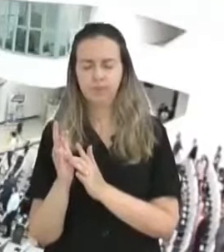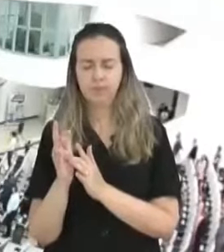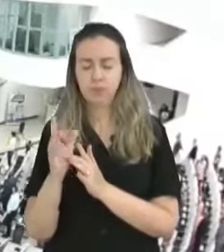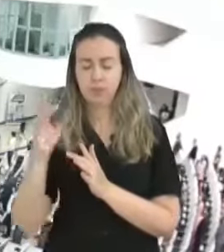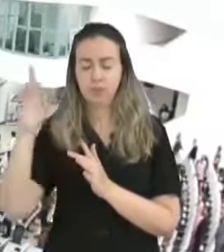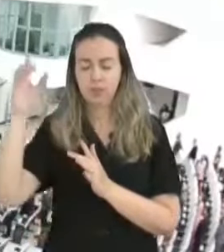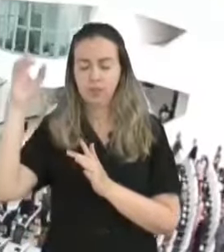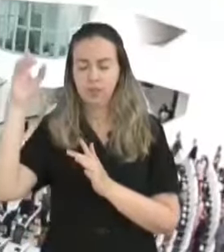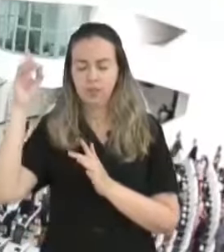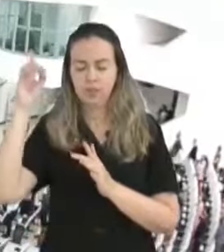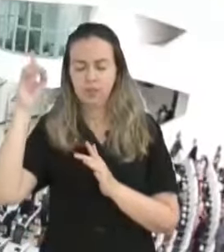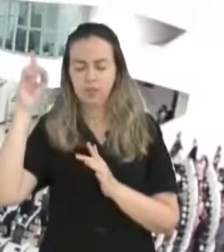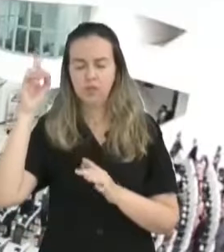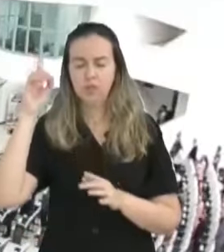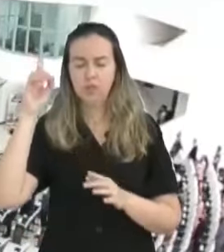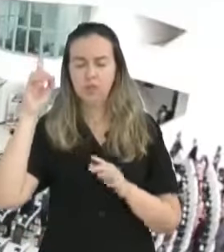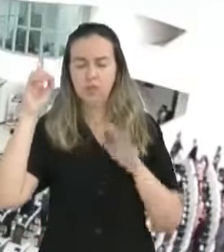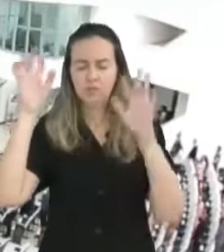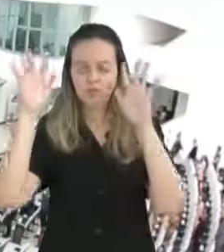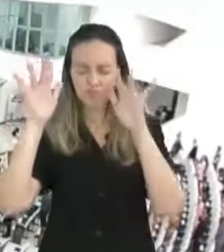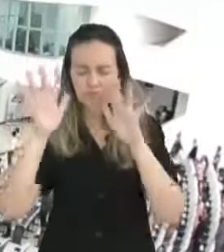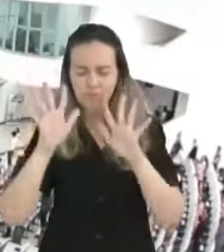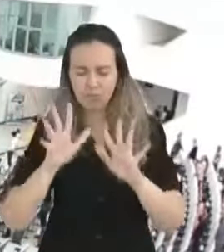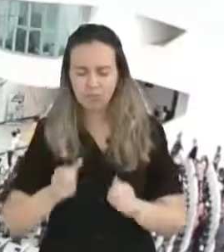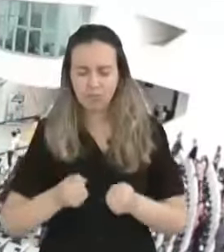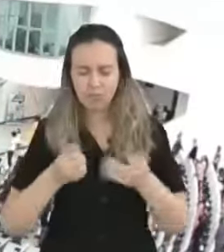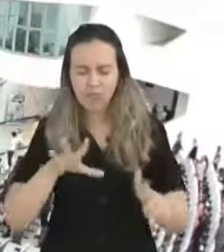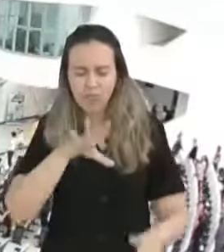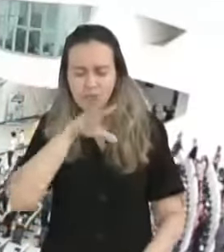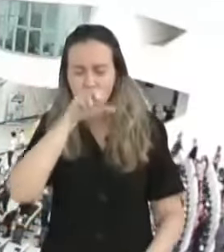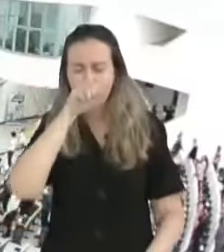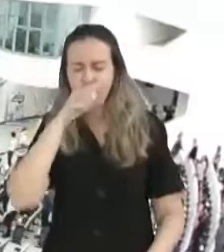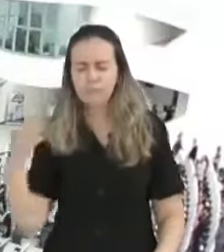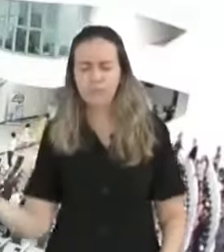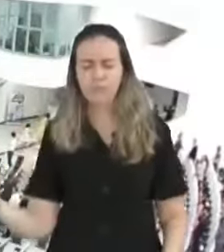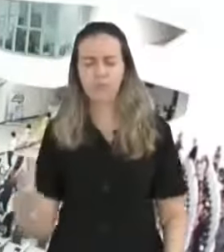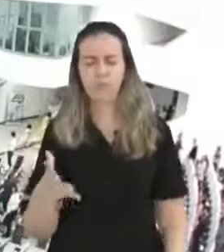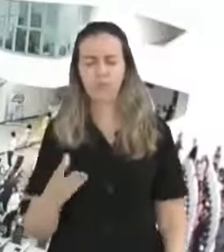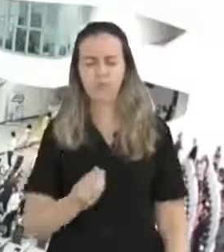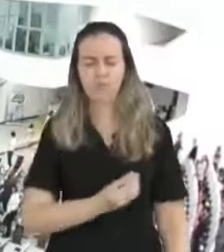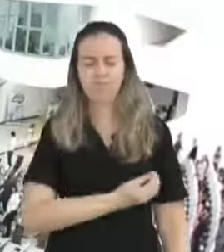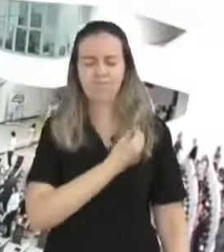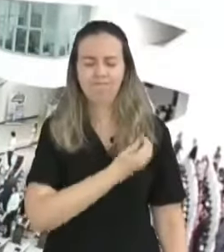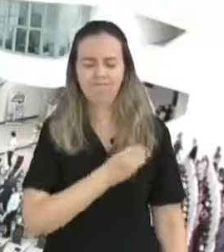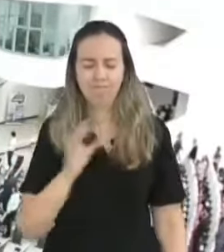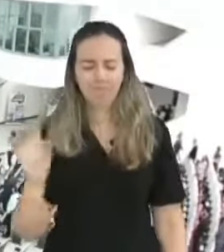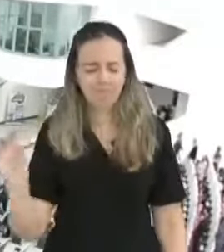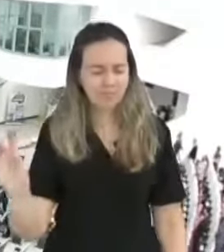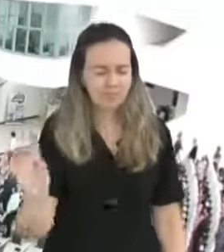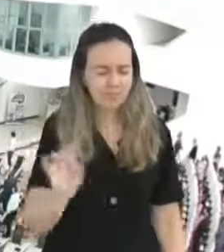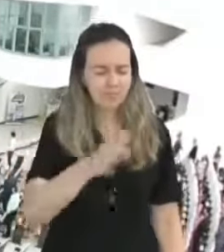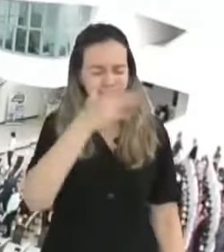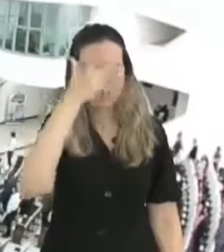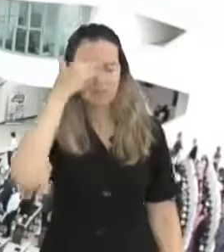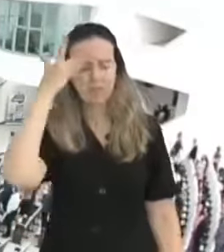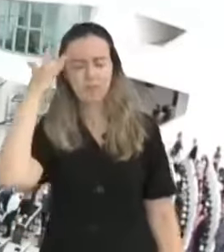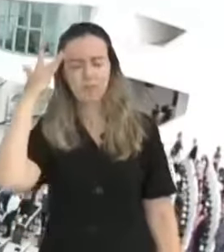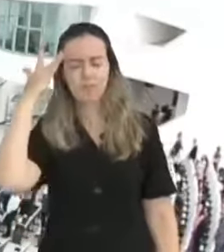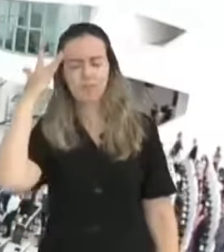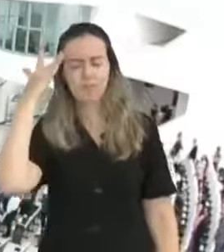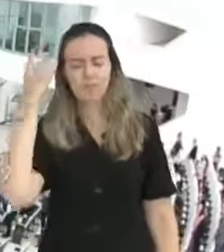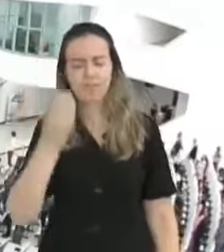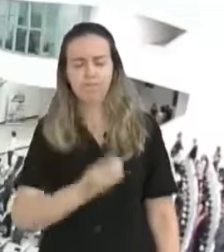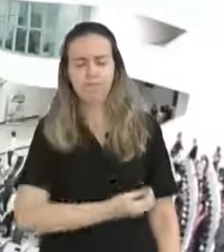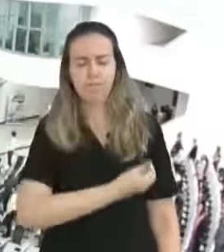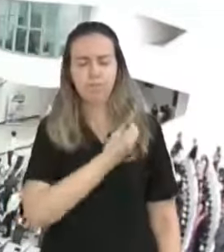Sopra, Senhor, o fôlego de vida agora. Sopra o espírito de renovo. Sopra agora, Senhor, a